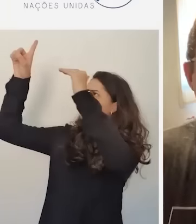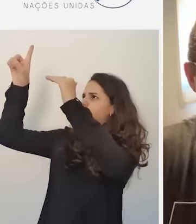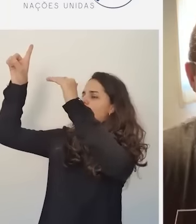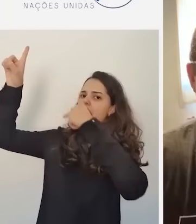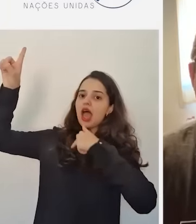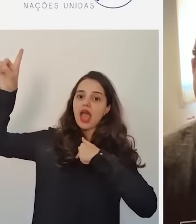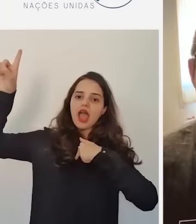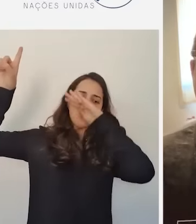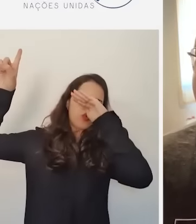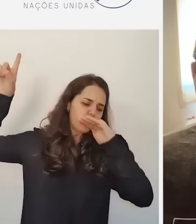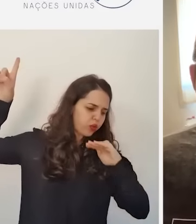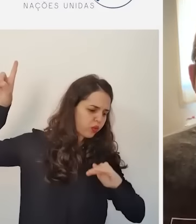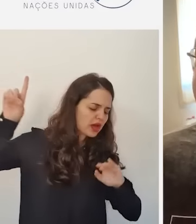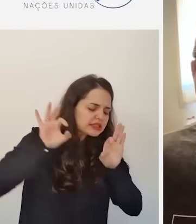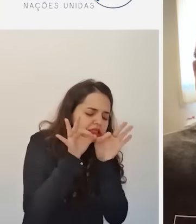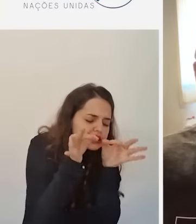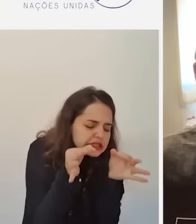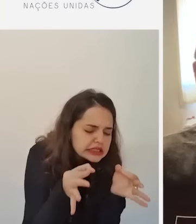eu